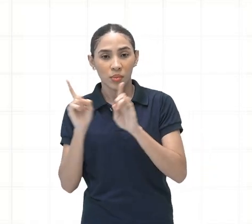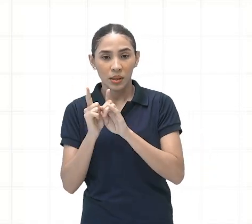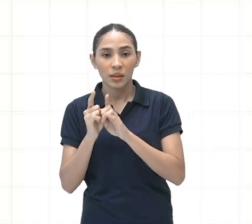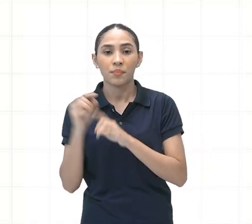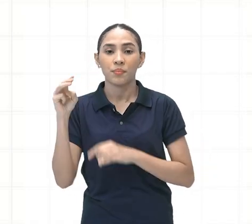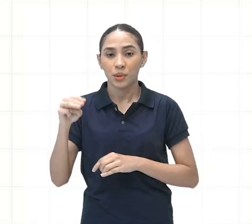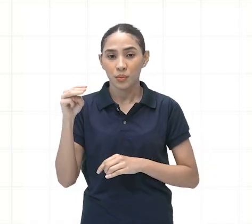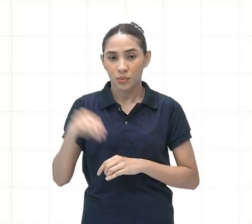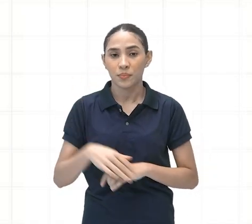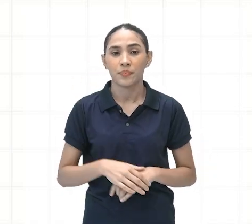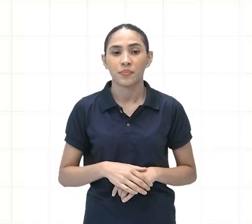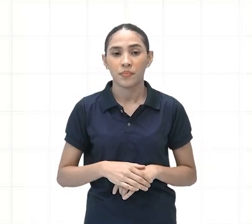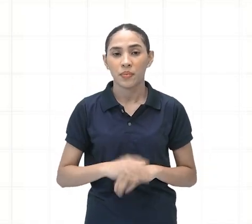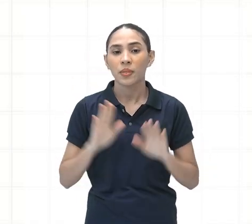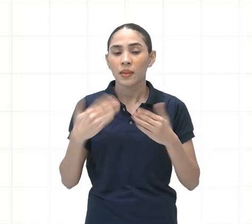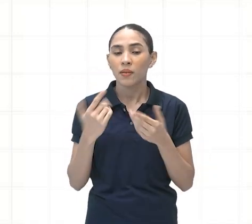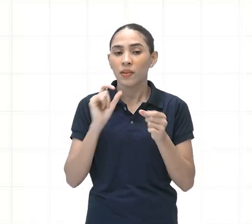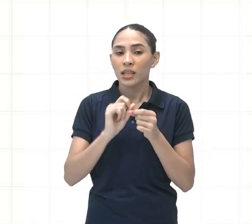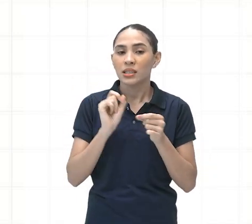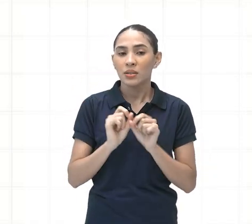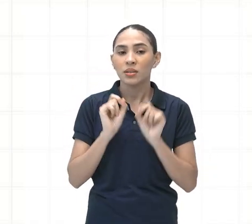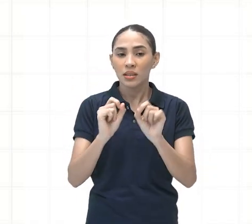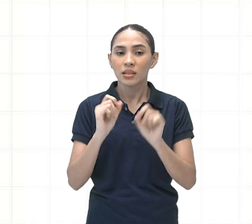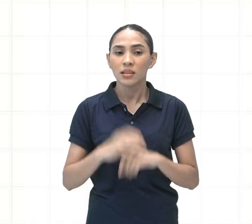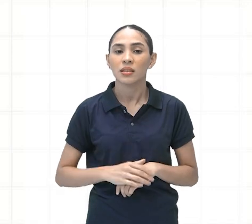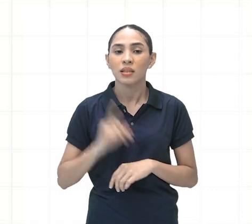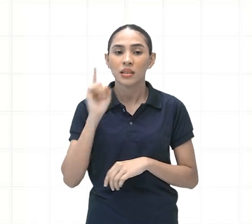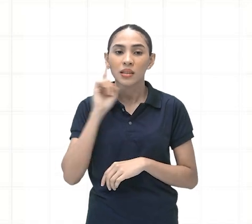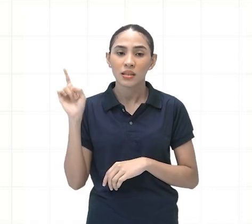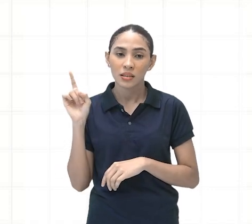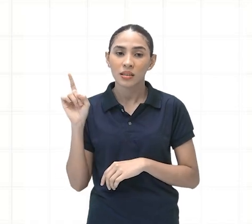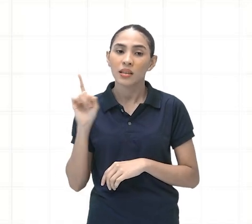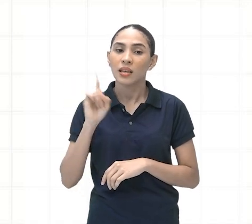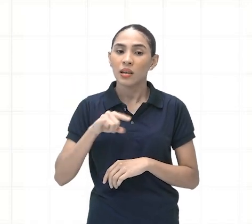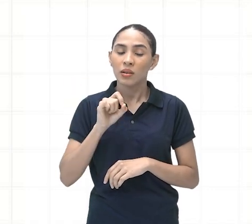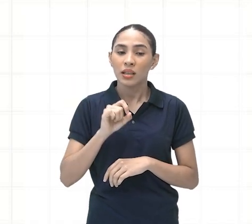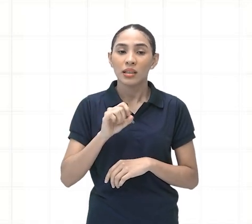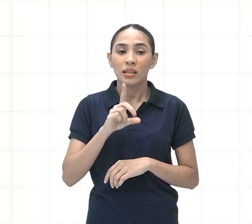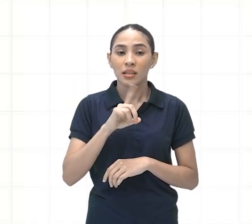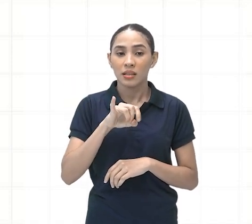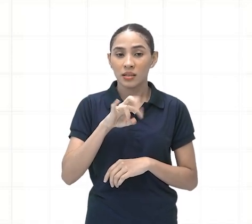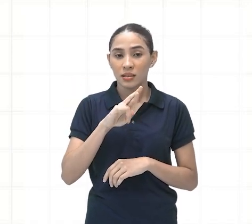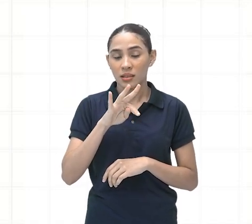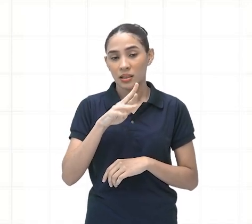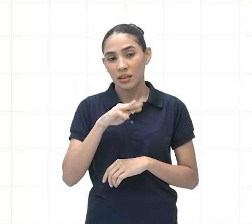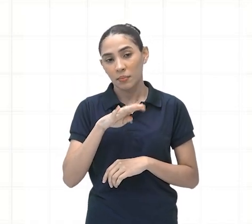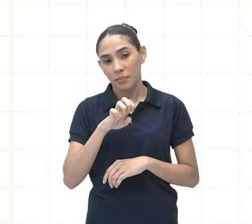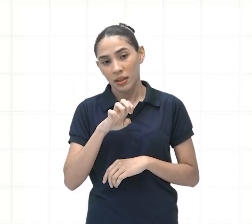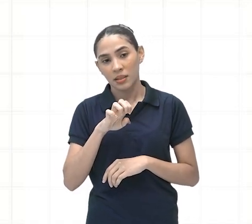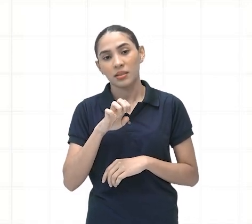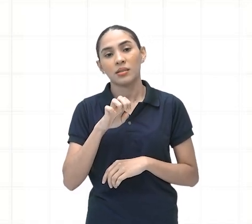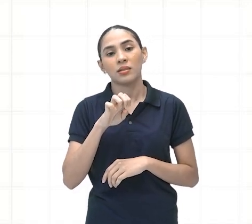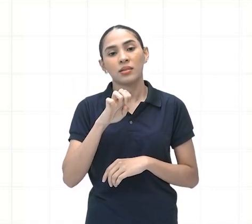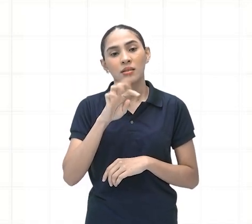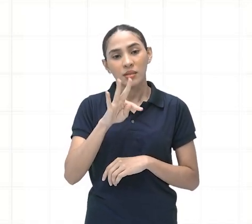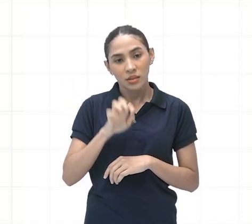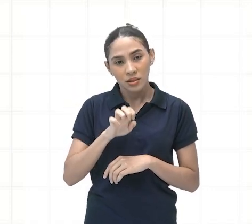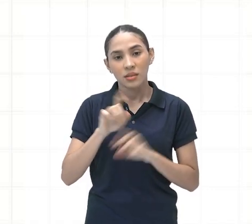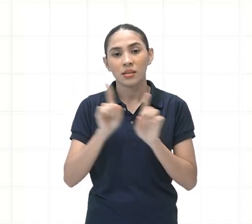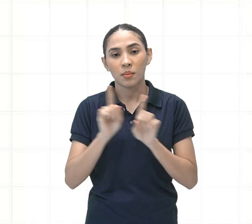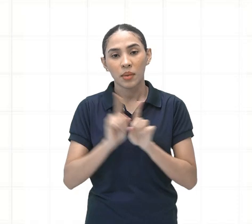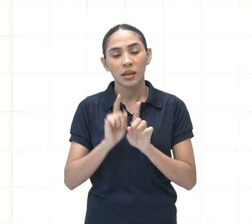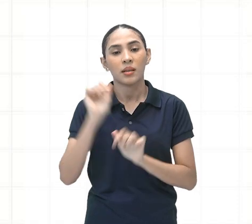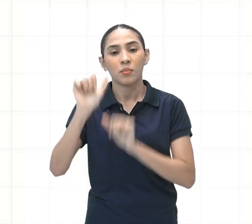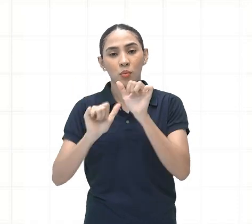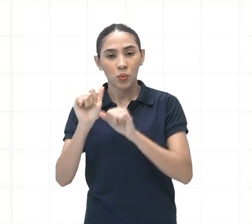de minutos. Então, eu vou fazer aqui, ó, e essas grandezas, elas são diretamente proporcionais. Se eu diminuir uma, a